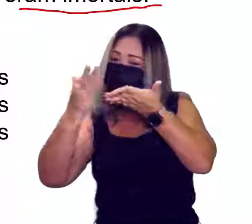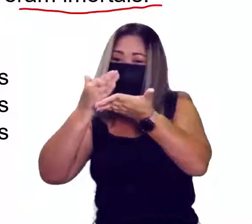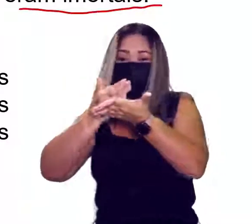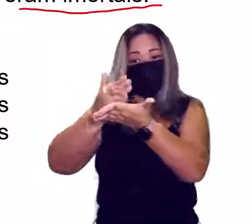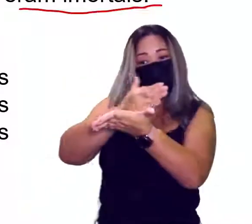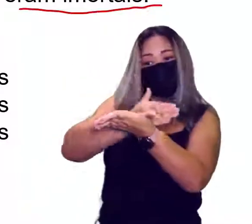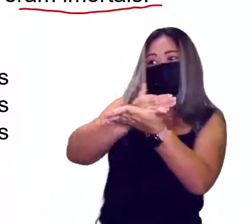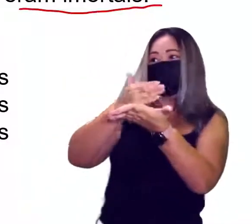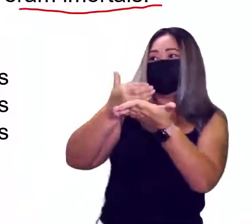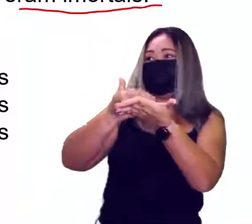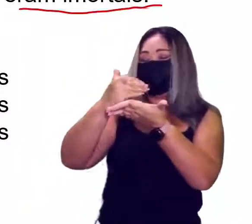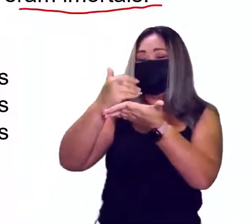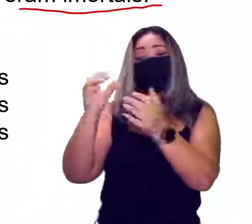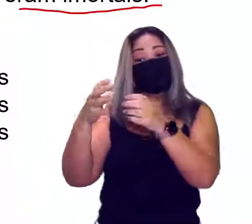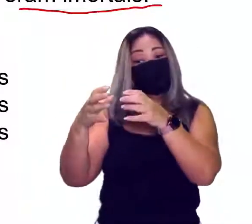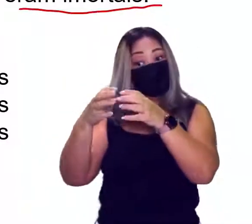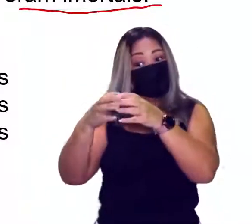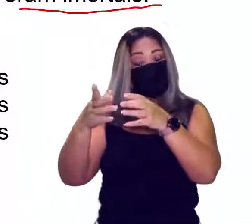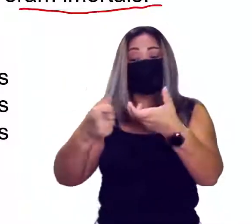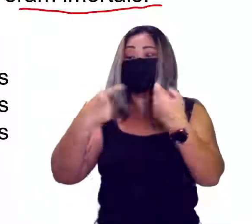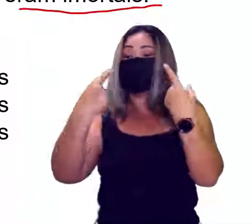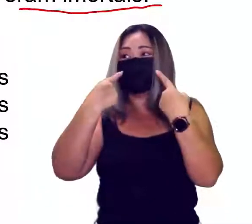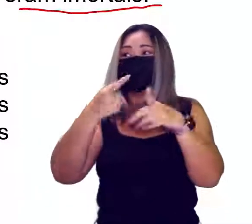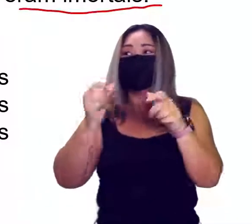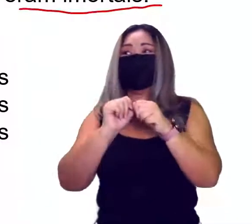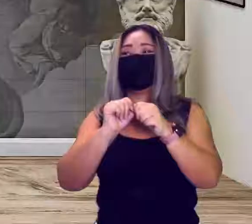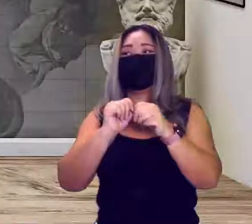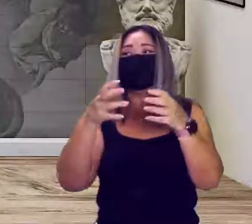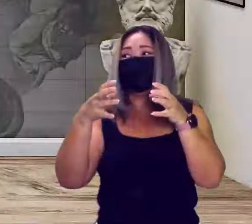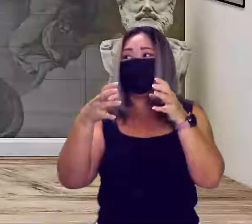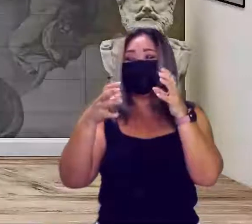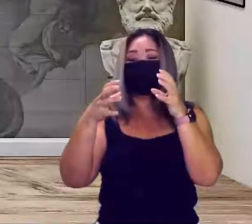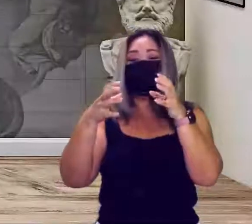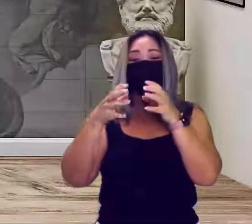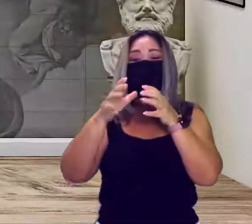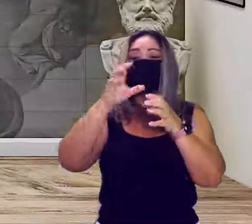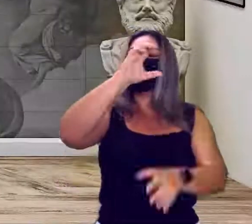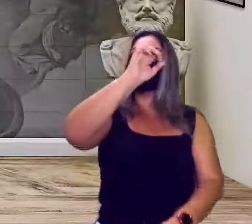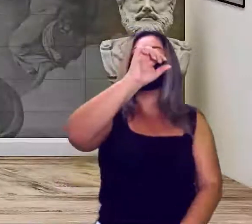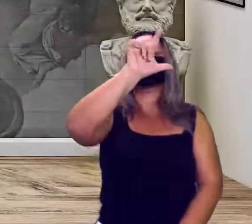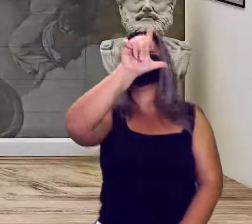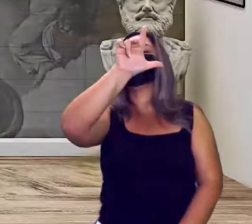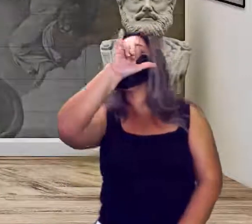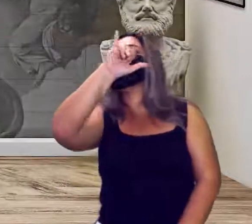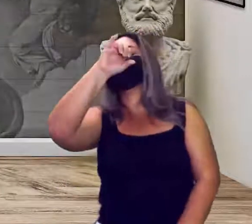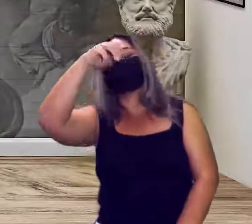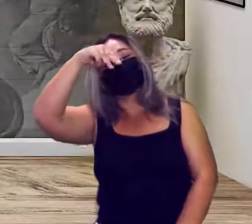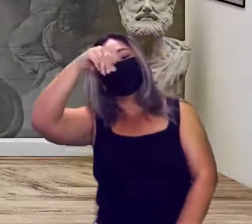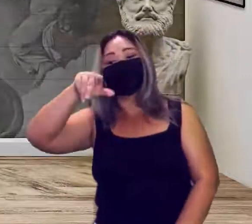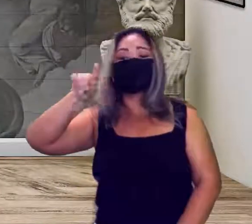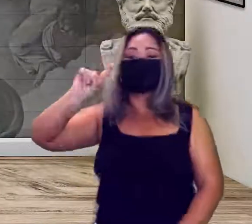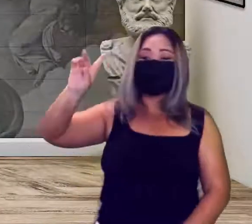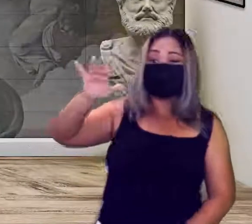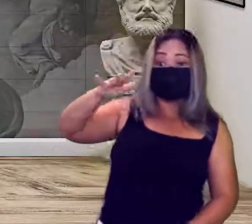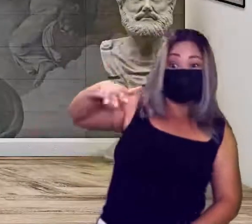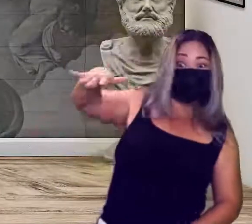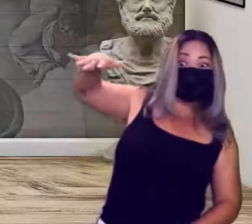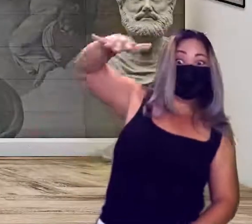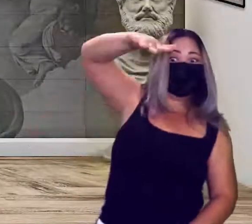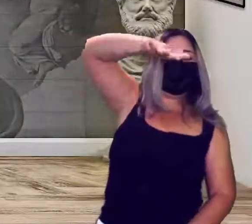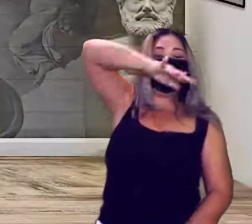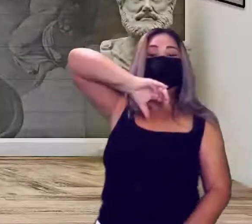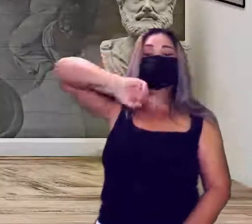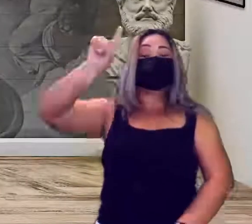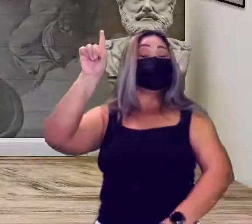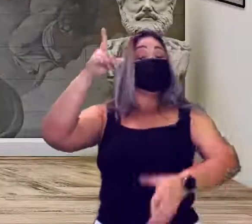várias classes, que vamos ver agora. Veja bem, o Olimpo é a casa dos deuses. Vamos dizer que esse cenário aqui atrás é o Olimpo, né? Eu